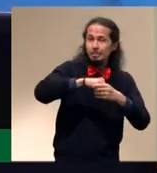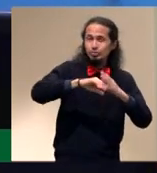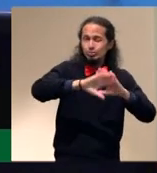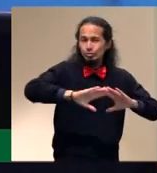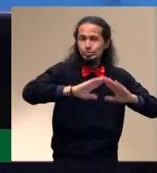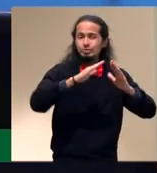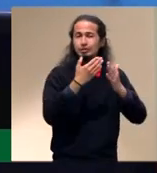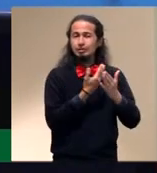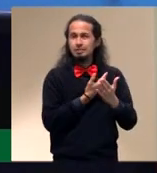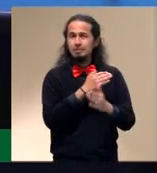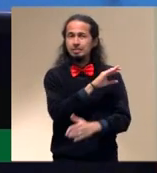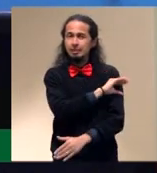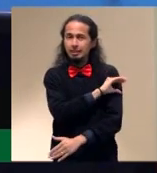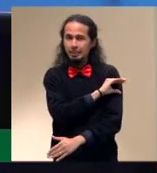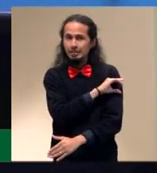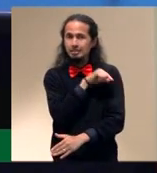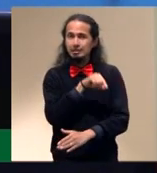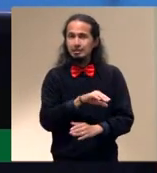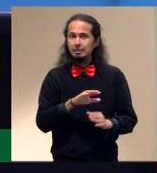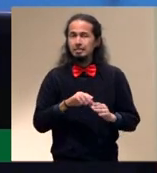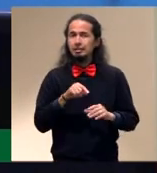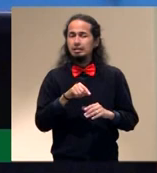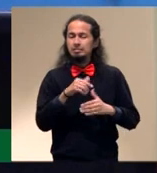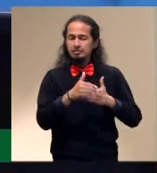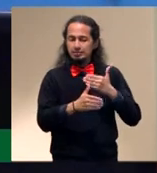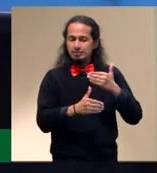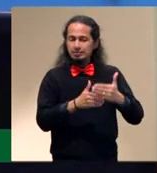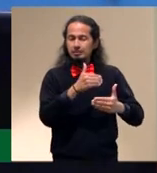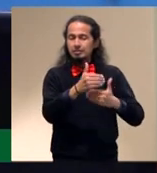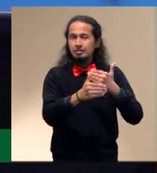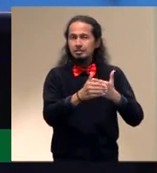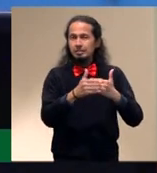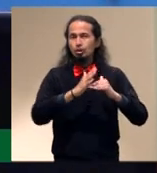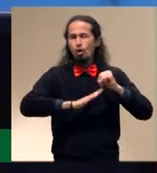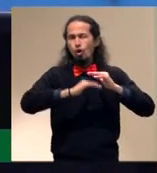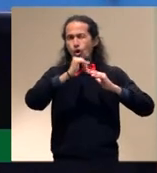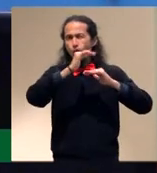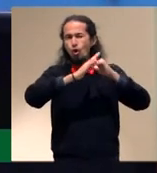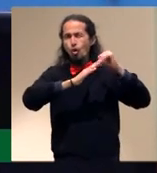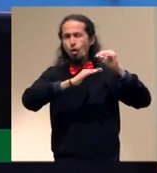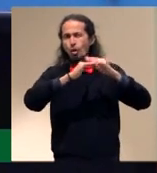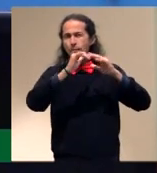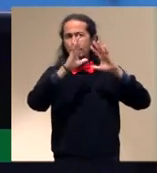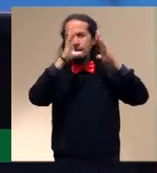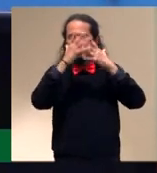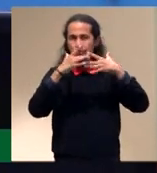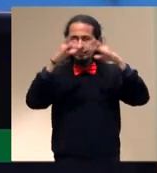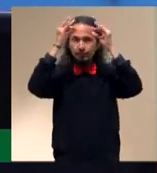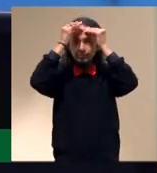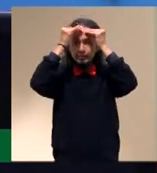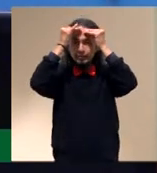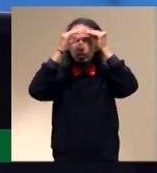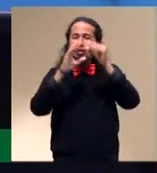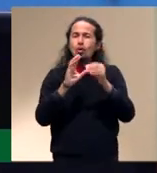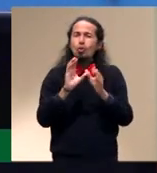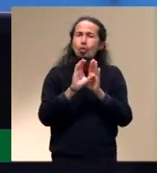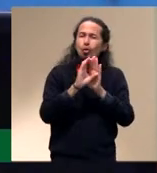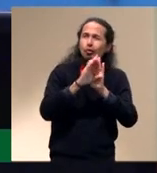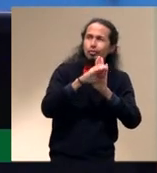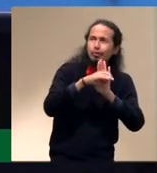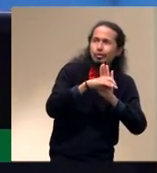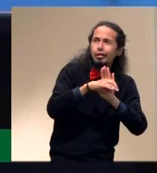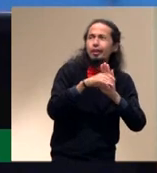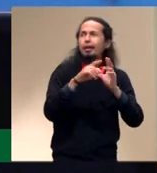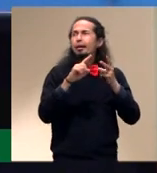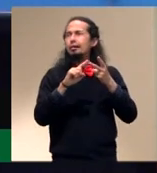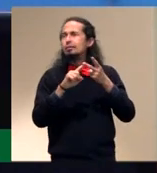permitir também a construção, a apropriação conceitual, a apropriação de